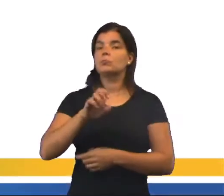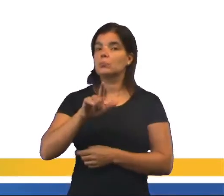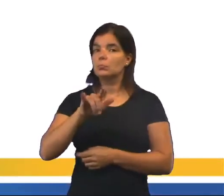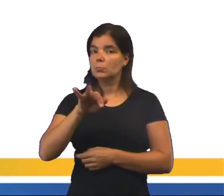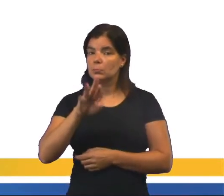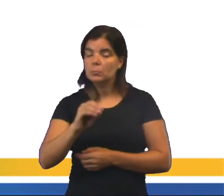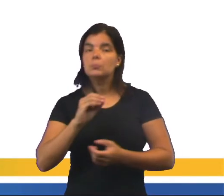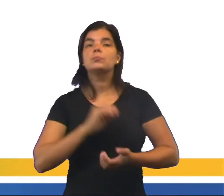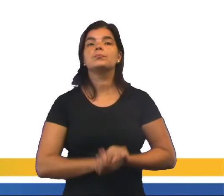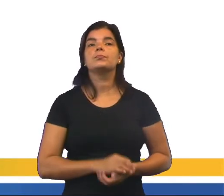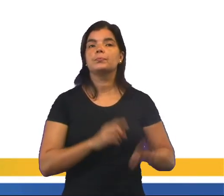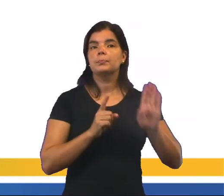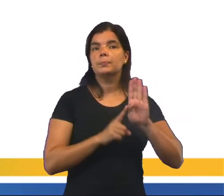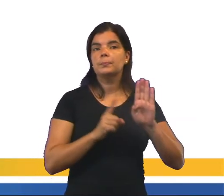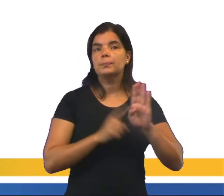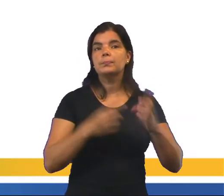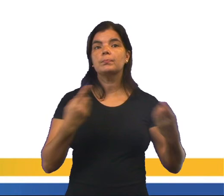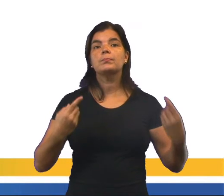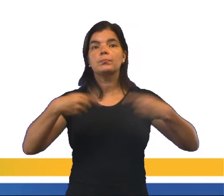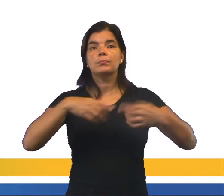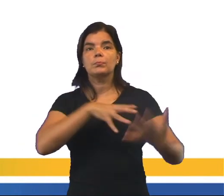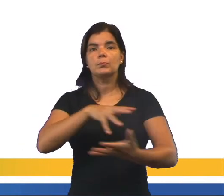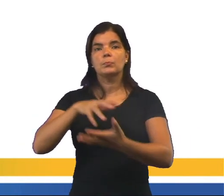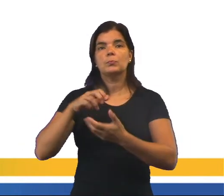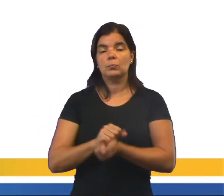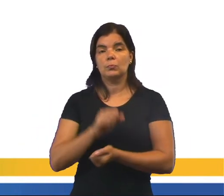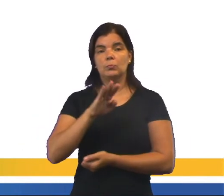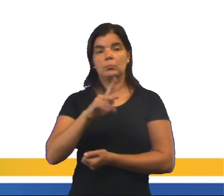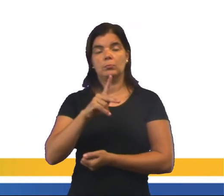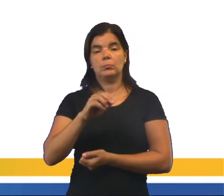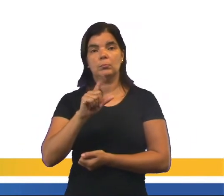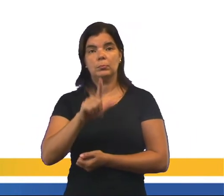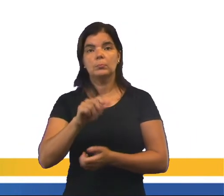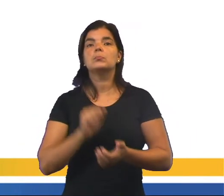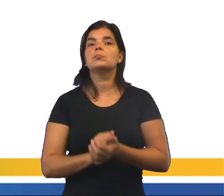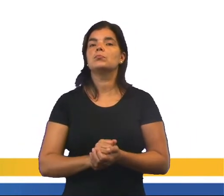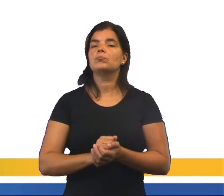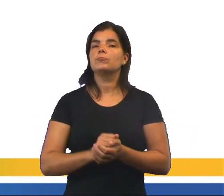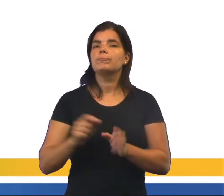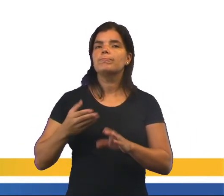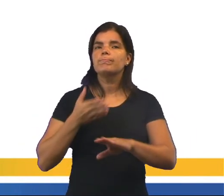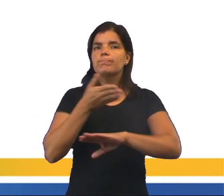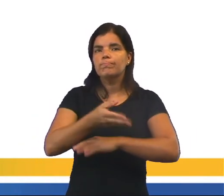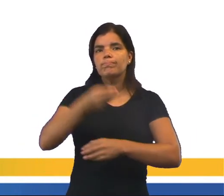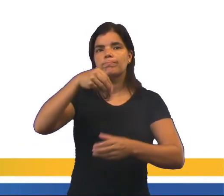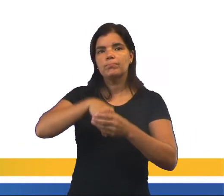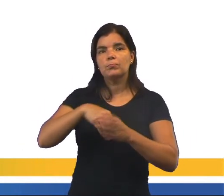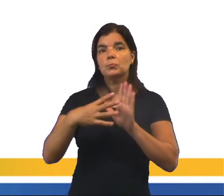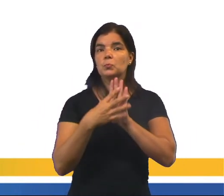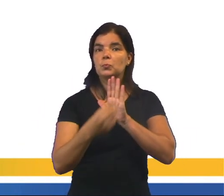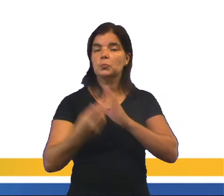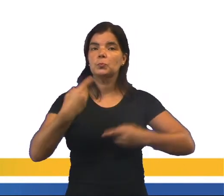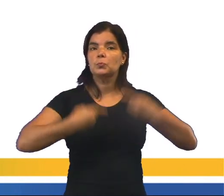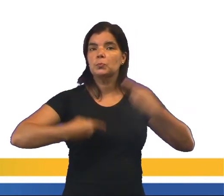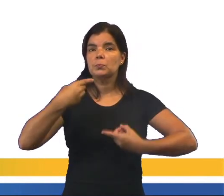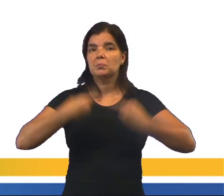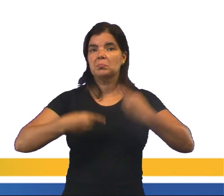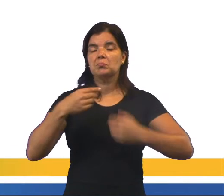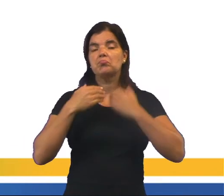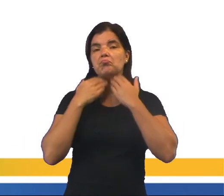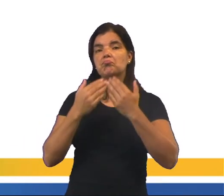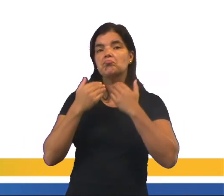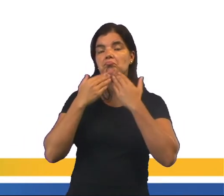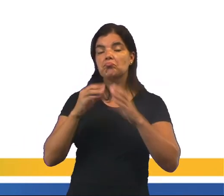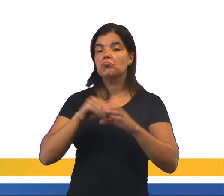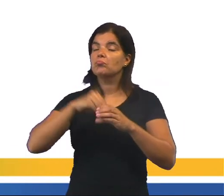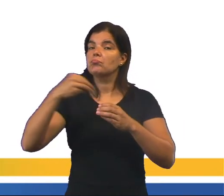bélico. Alternativa B. As disputas do mundo bipolar passavam por fortalecer internamente o modelo político sem importar com a opinião